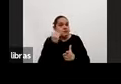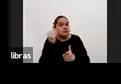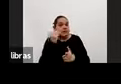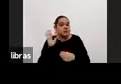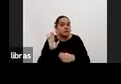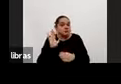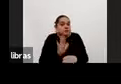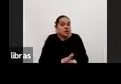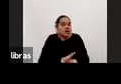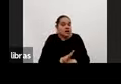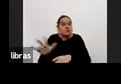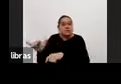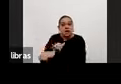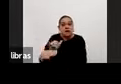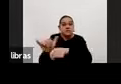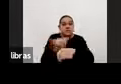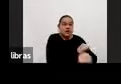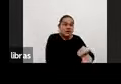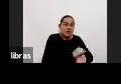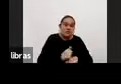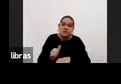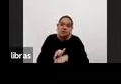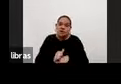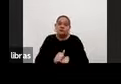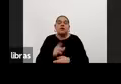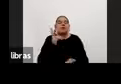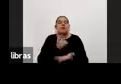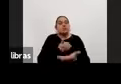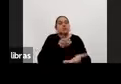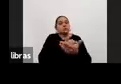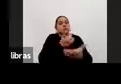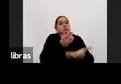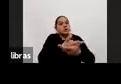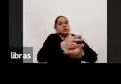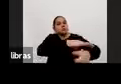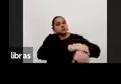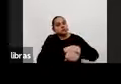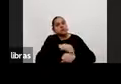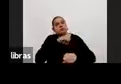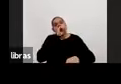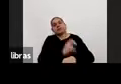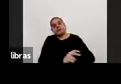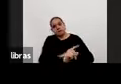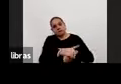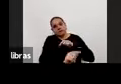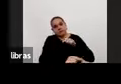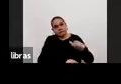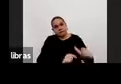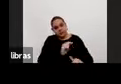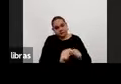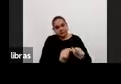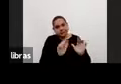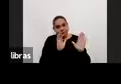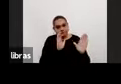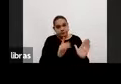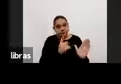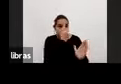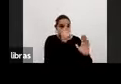meios e formas na resistência de garantia de emprego. Além desse tema do